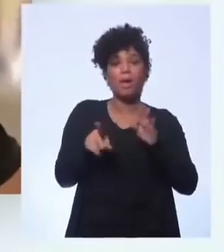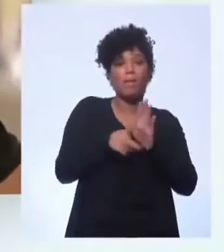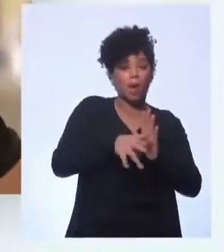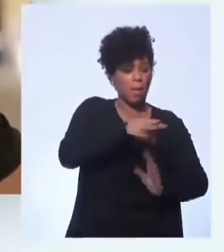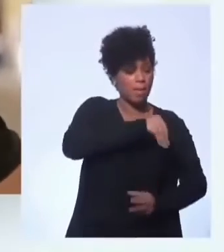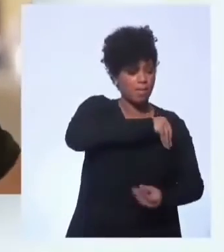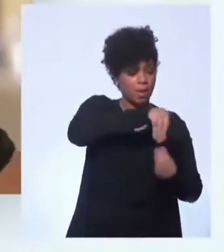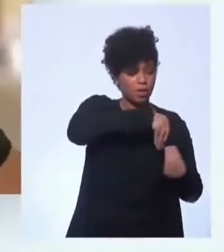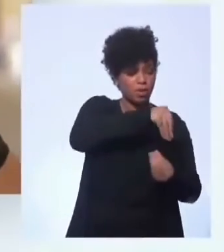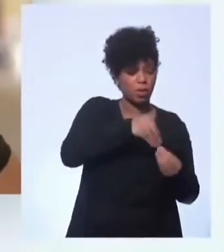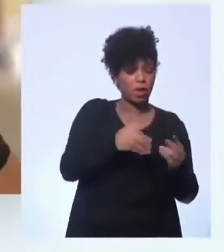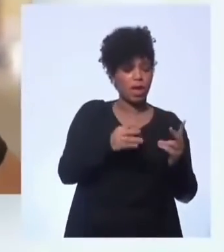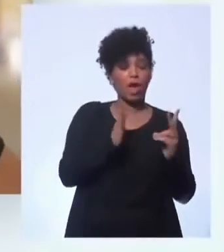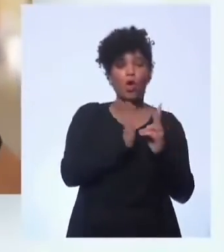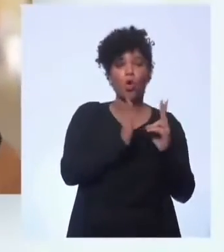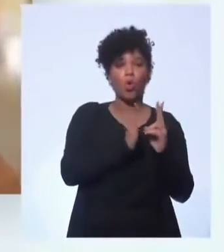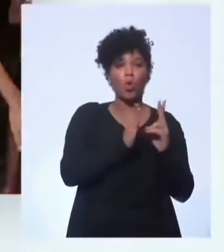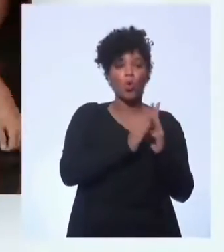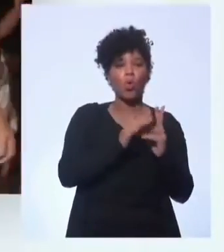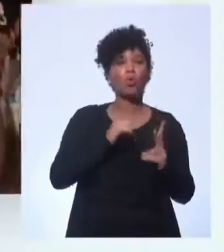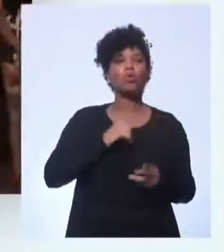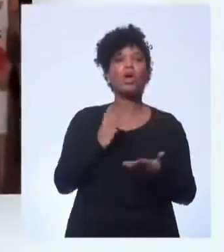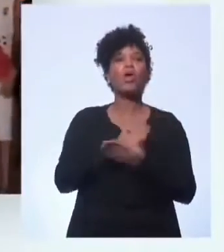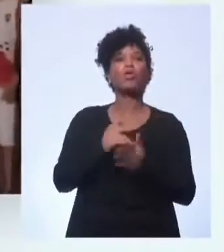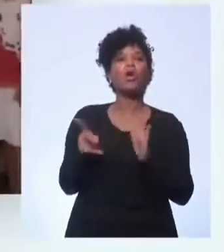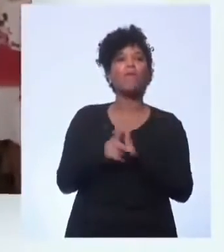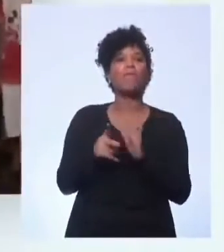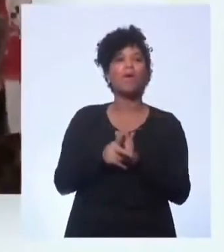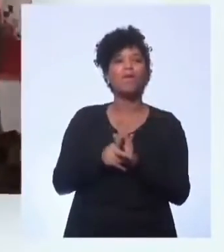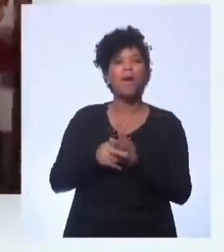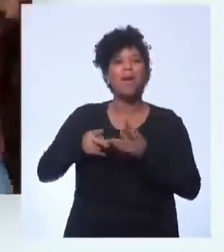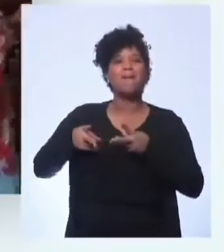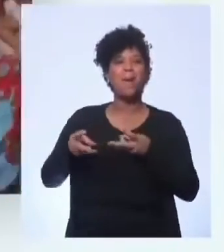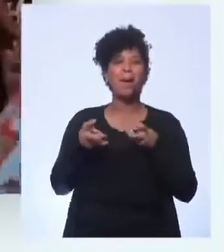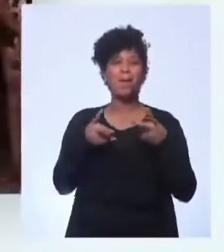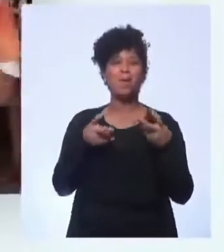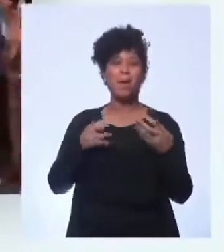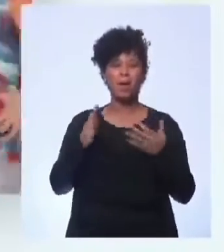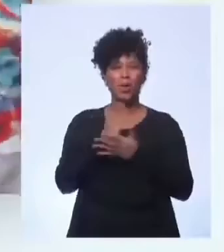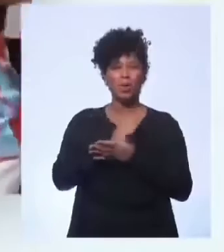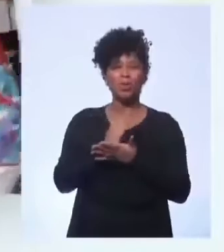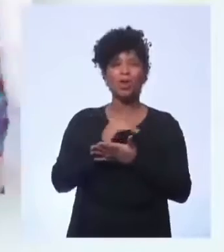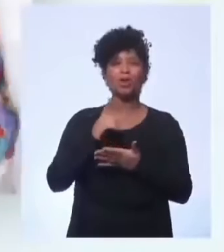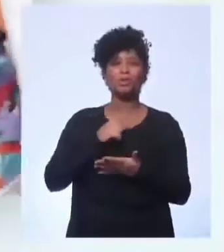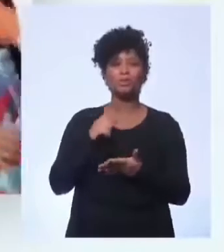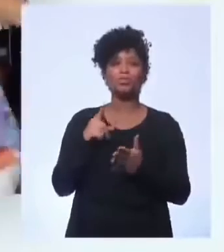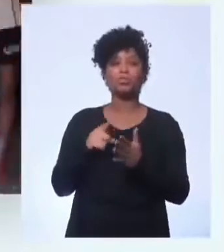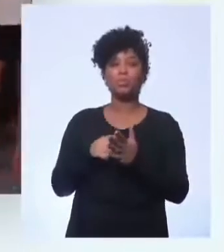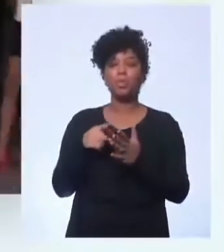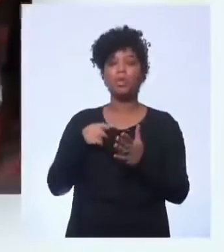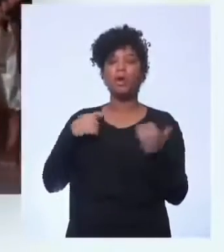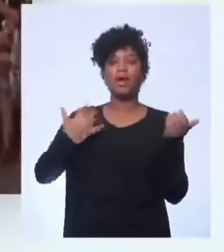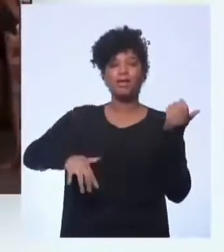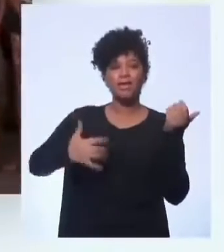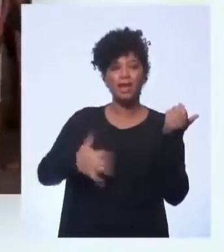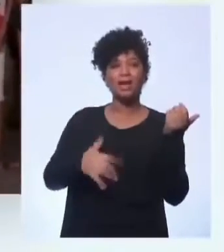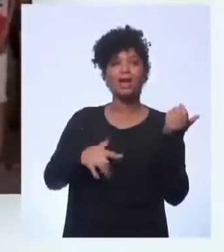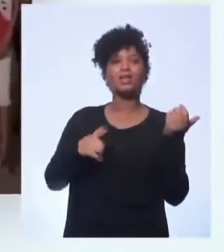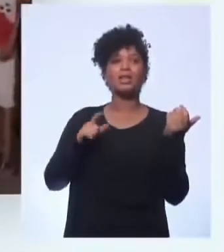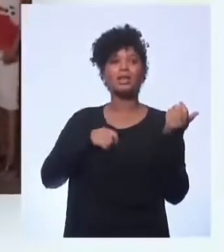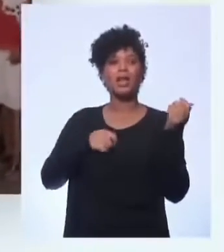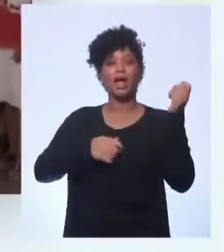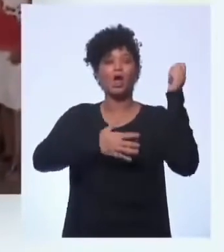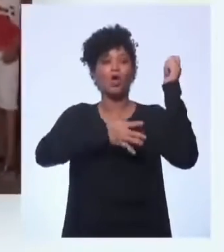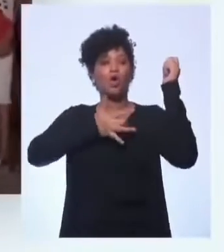indígena, basicamente os elementos materiais eles estão disponibilizados nos instrumentos musicais, como a